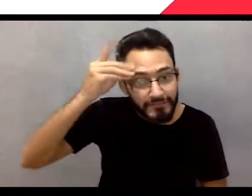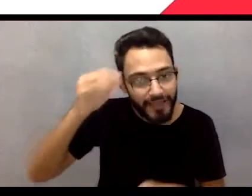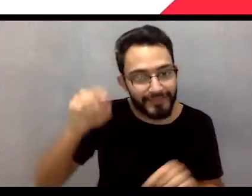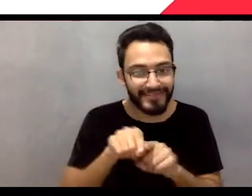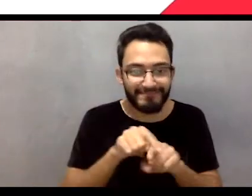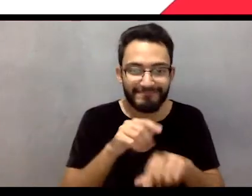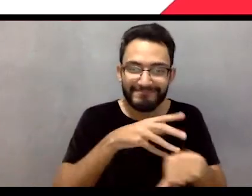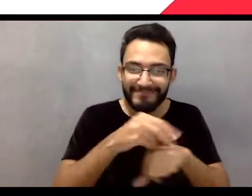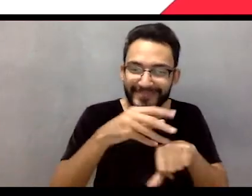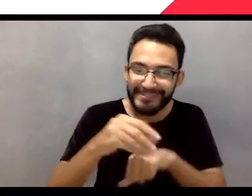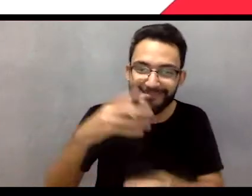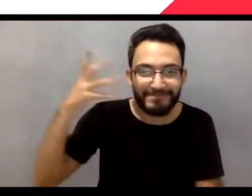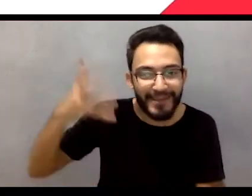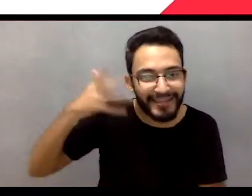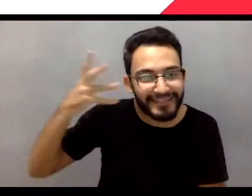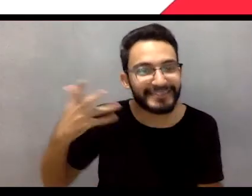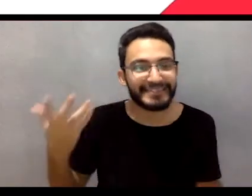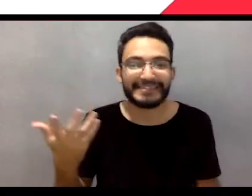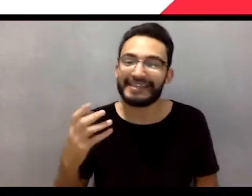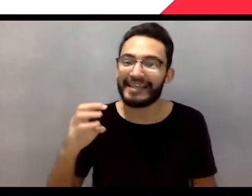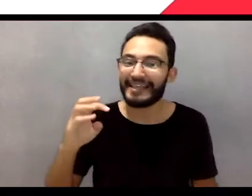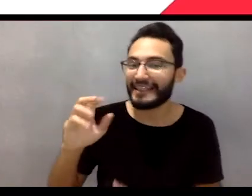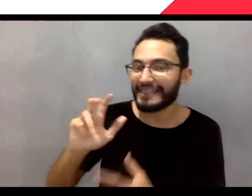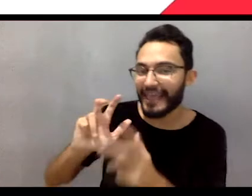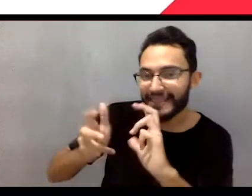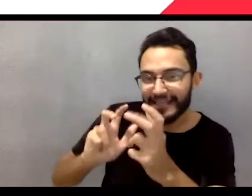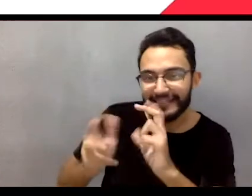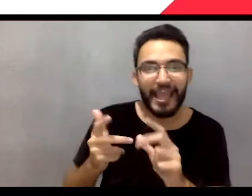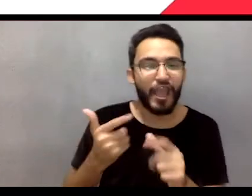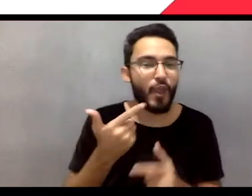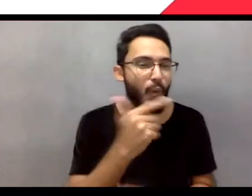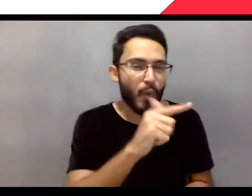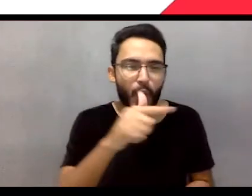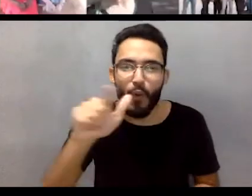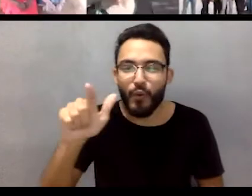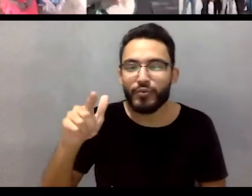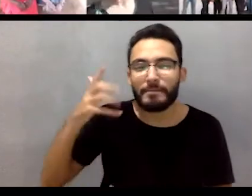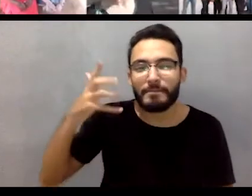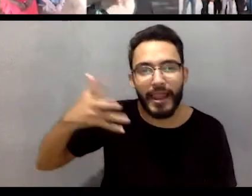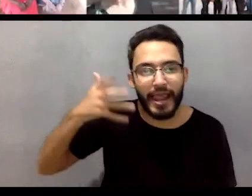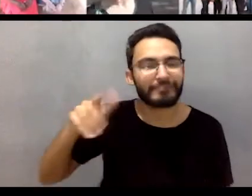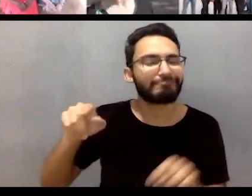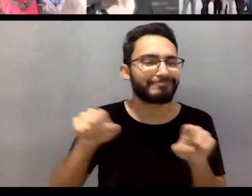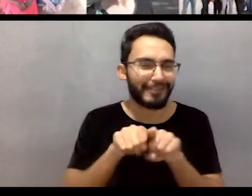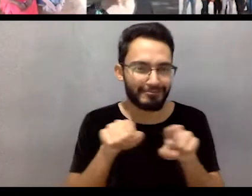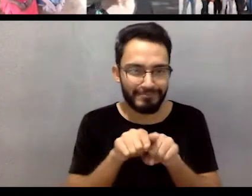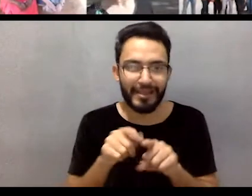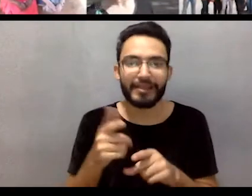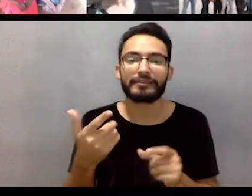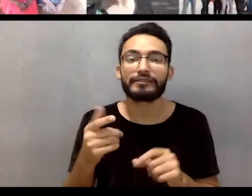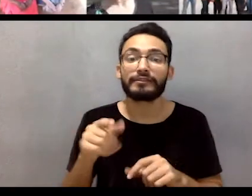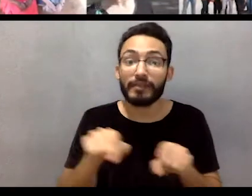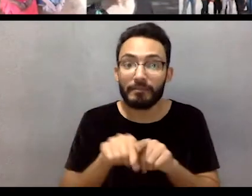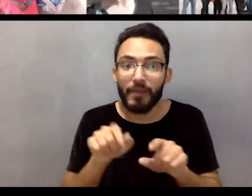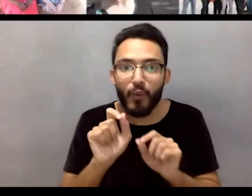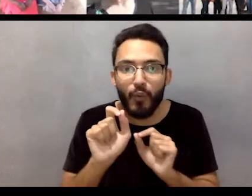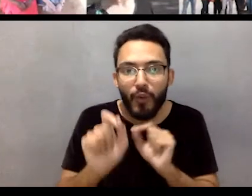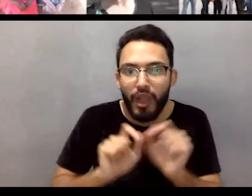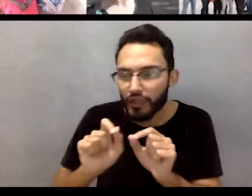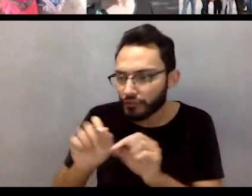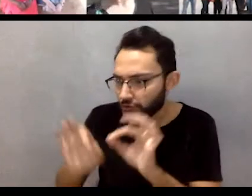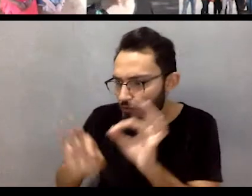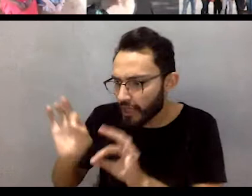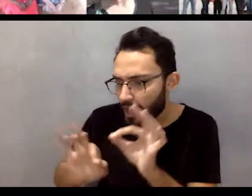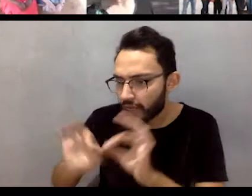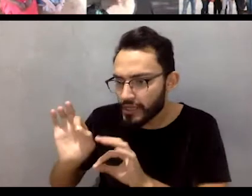como palestrante no TDC, em diversas outras palestras também. Essa engenharia ágil, essa plataforma